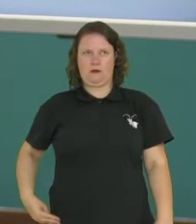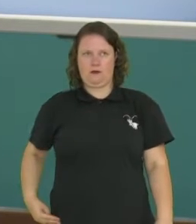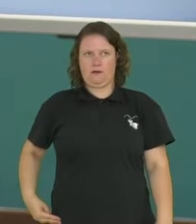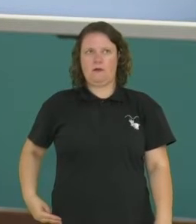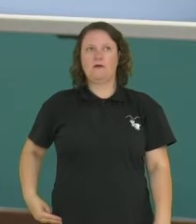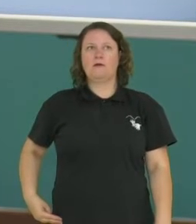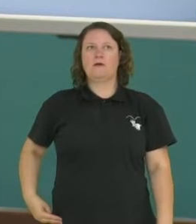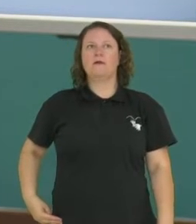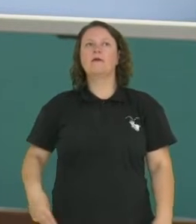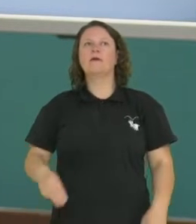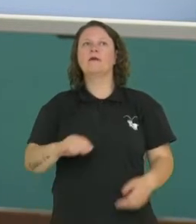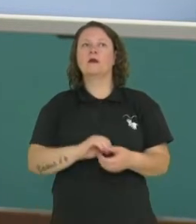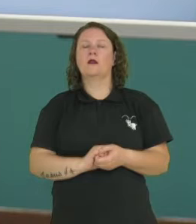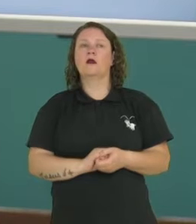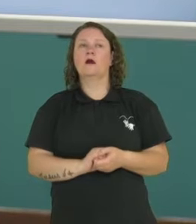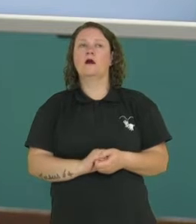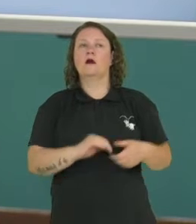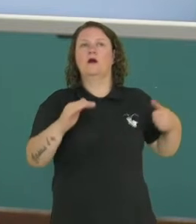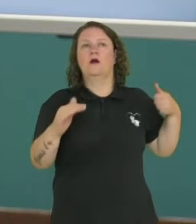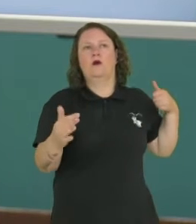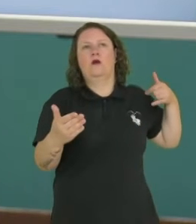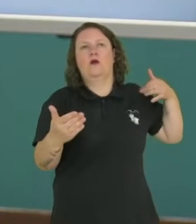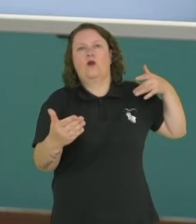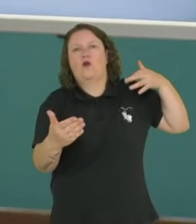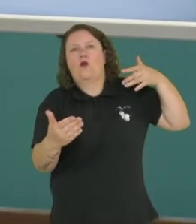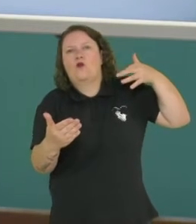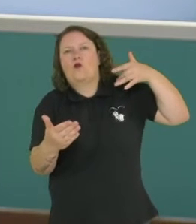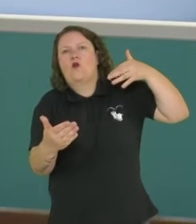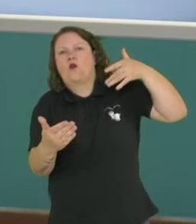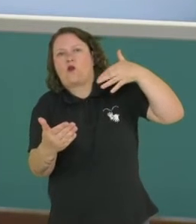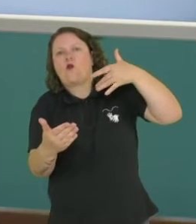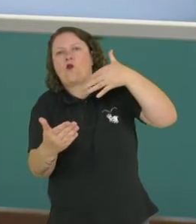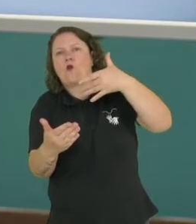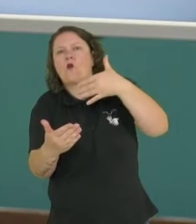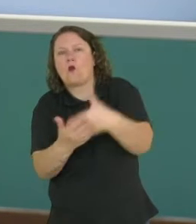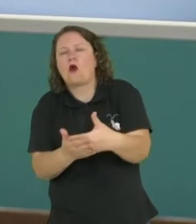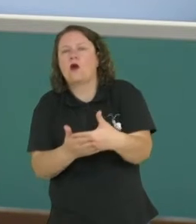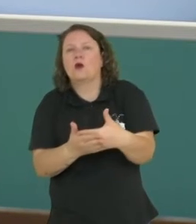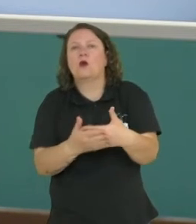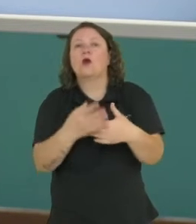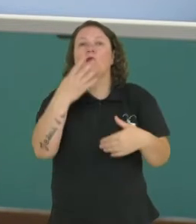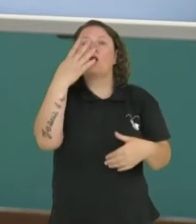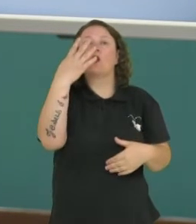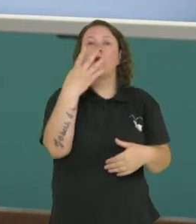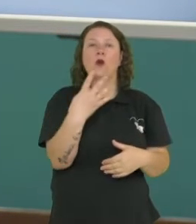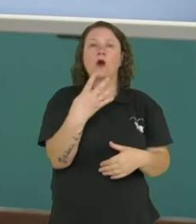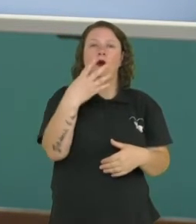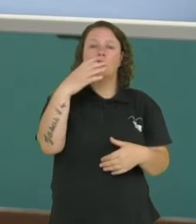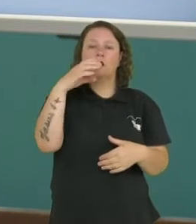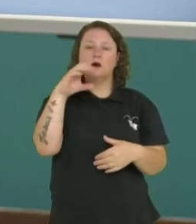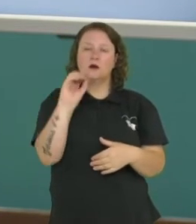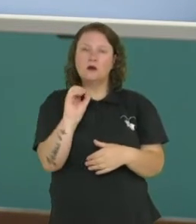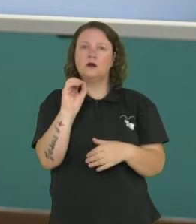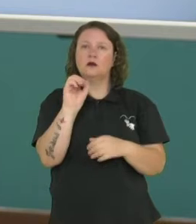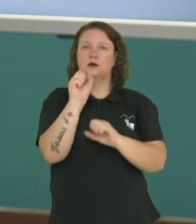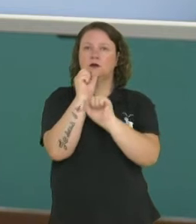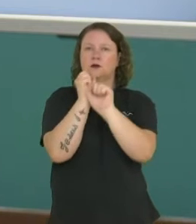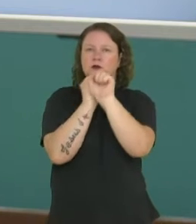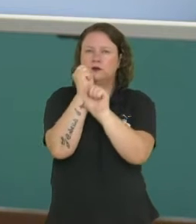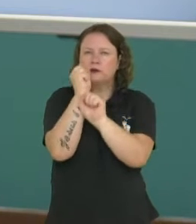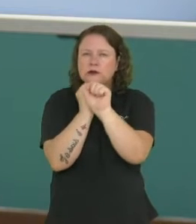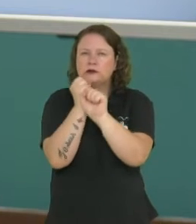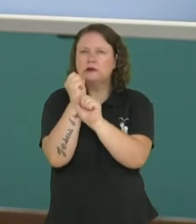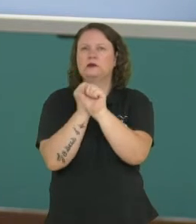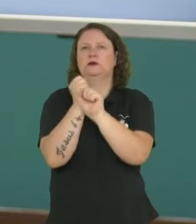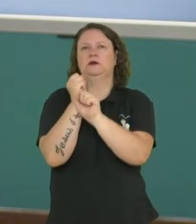1948, perdurando então por mais de 4 décadas de discriminação racial dentro da África do Sul ali